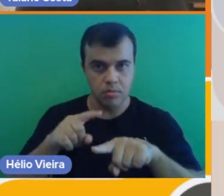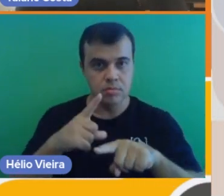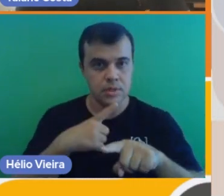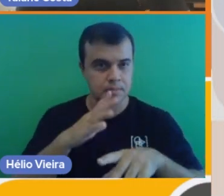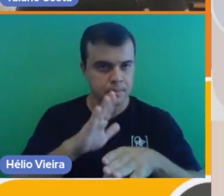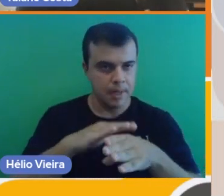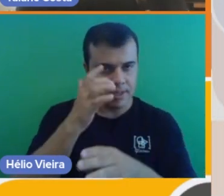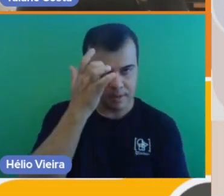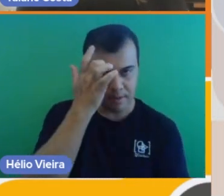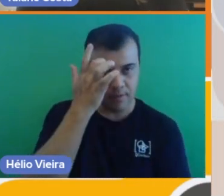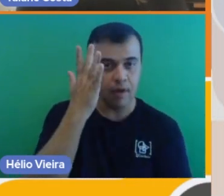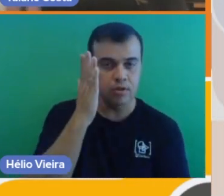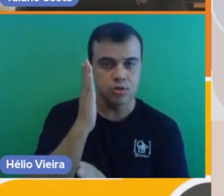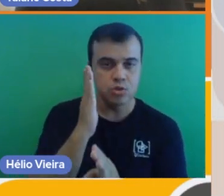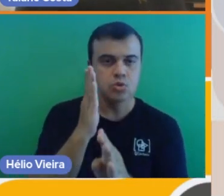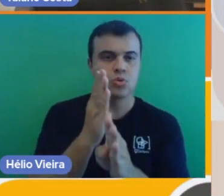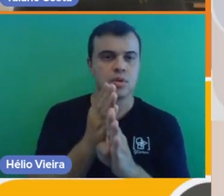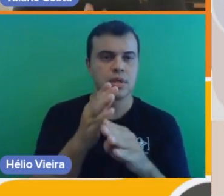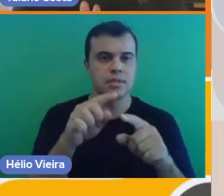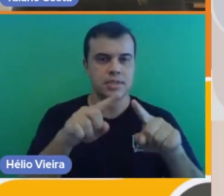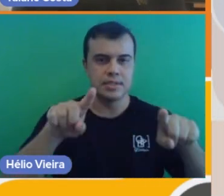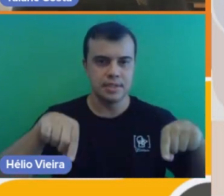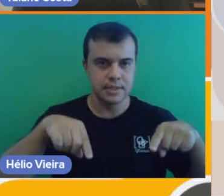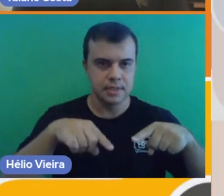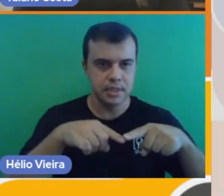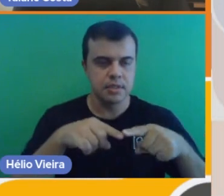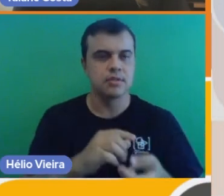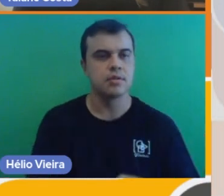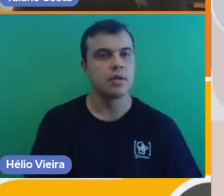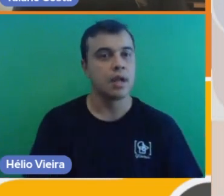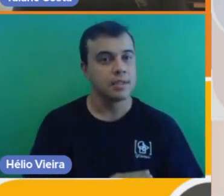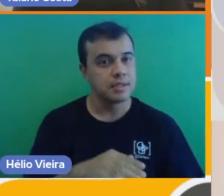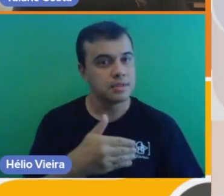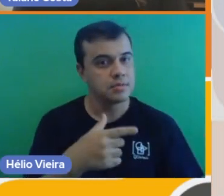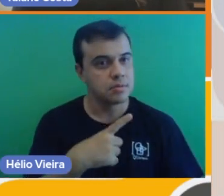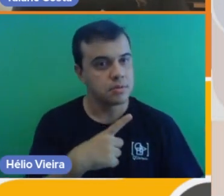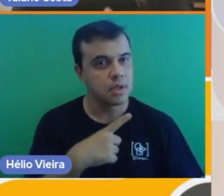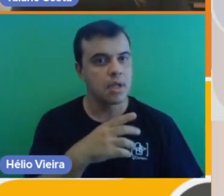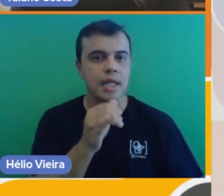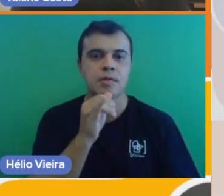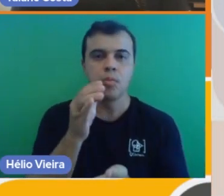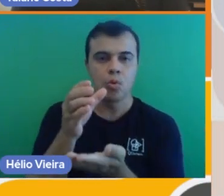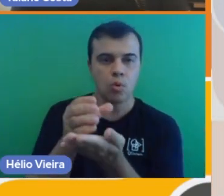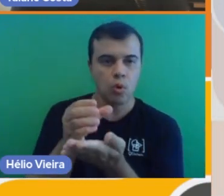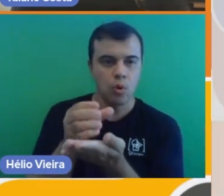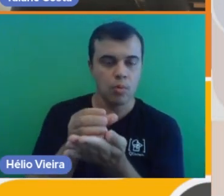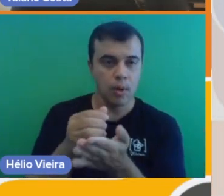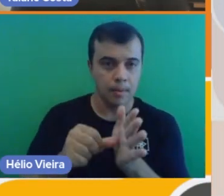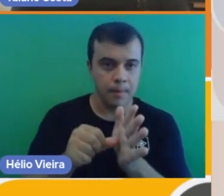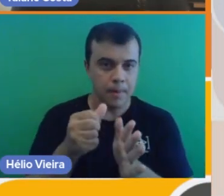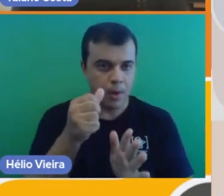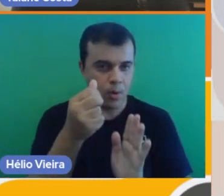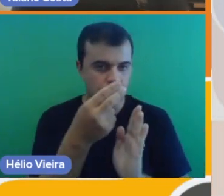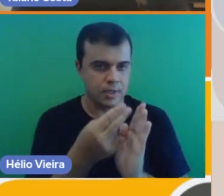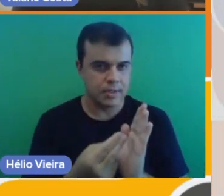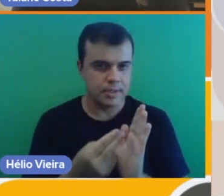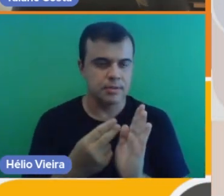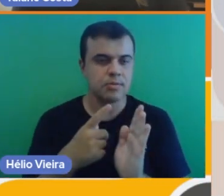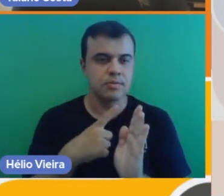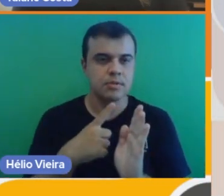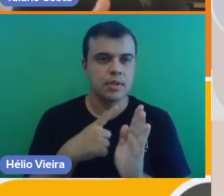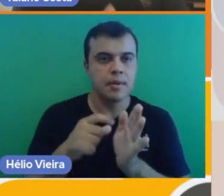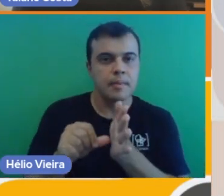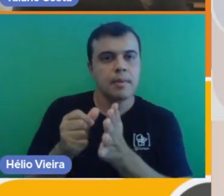fáceis de ser encontrados em sala de aula. Então, aqui eu trouxe um copo e no primeiro desenho, na